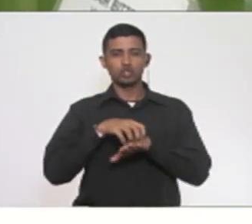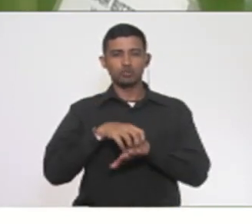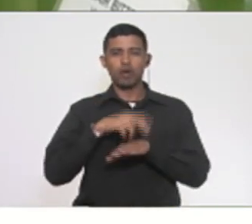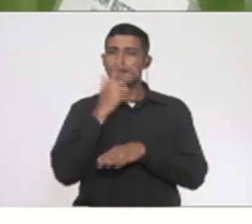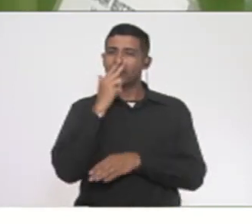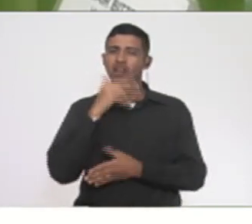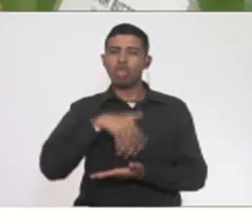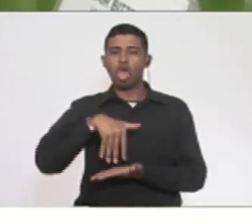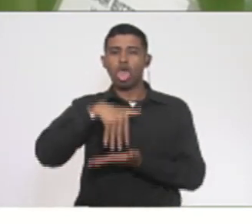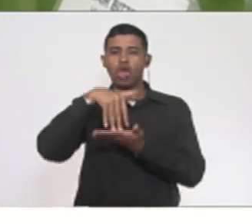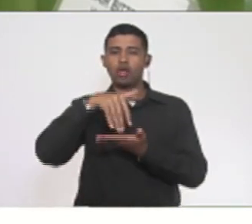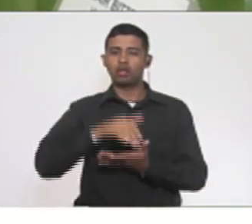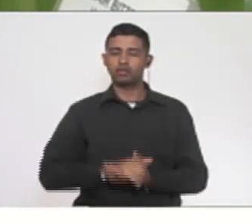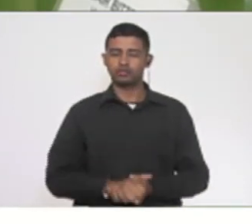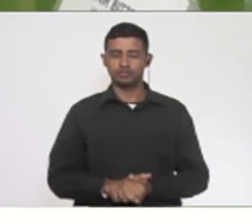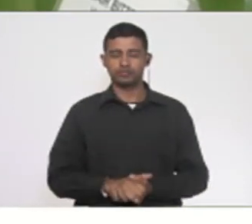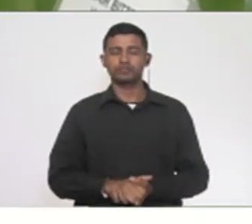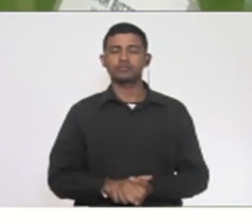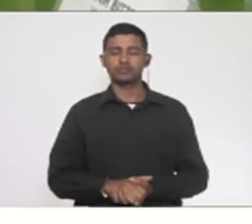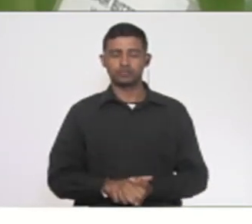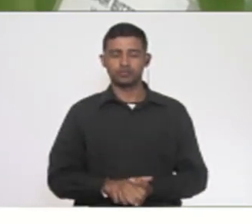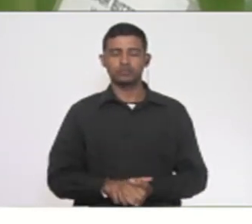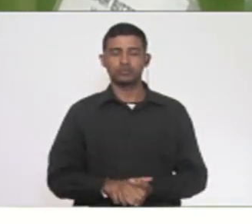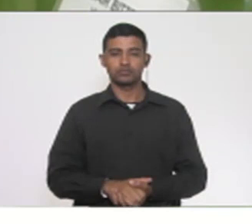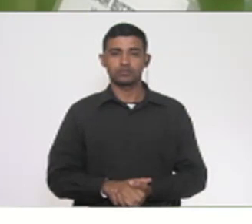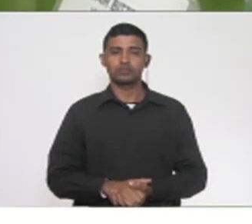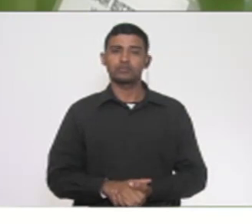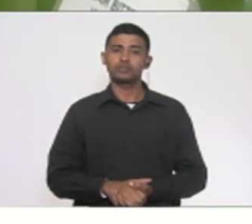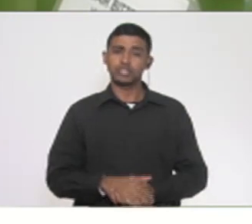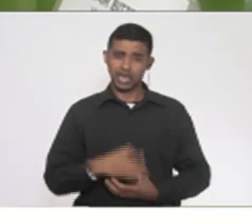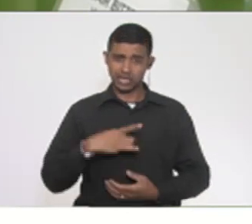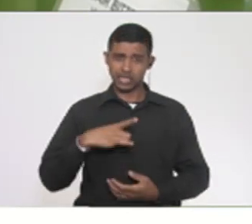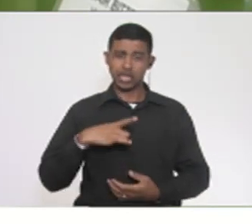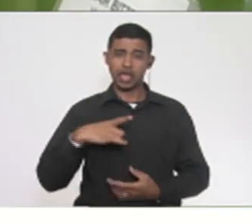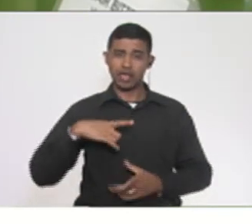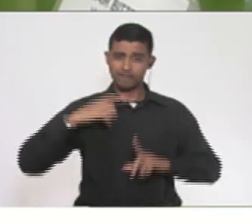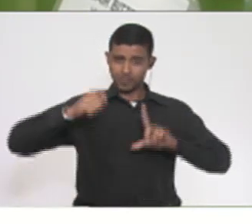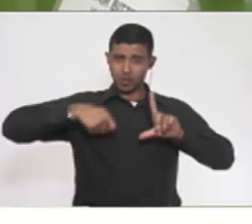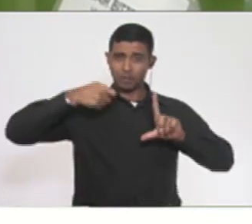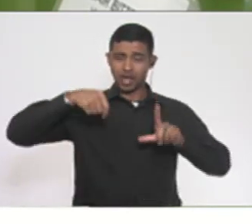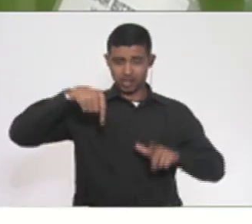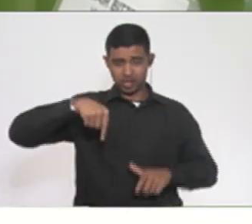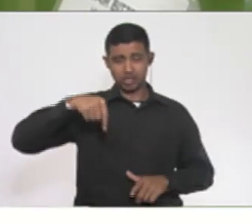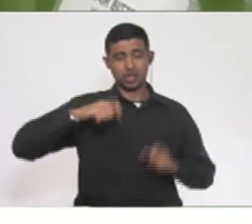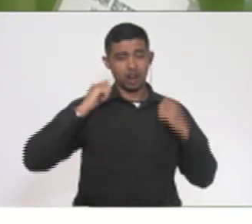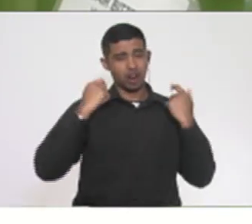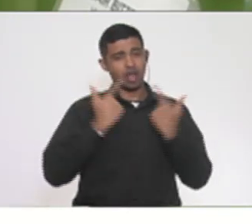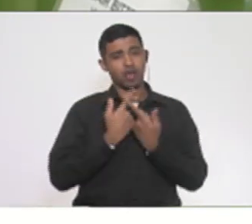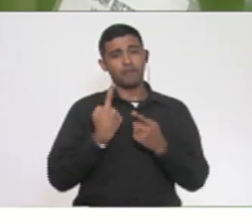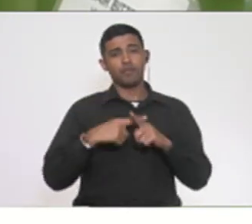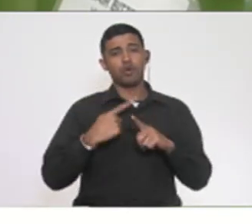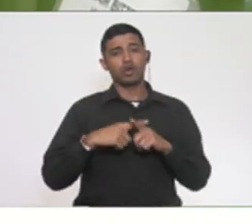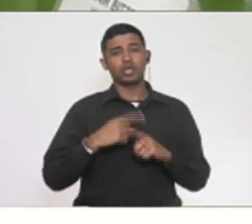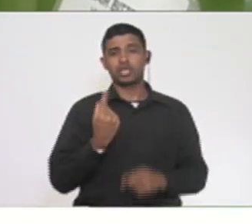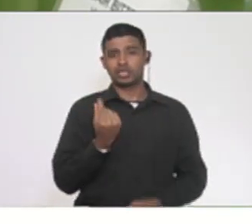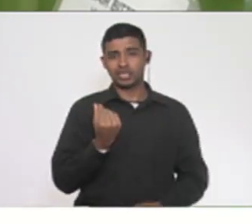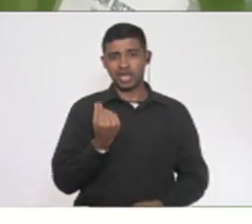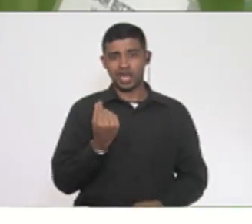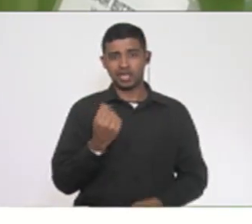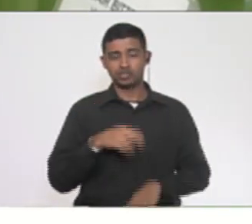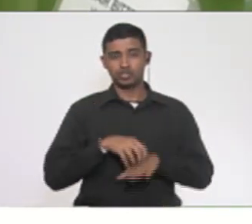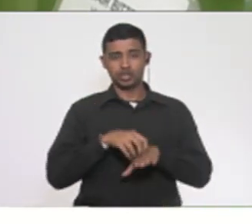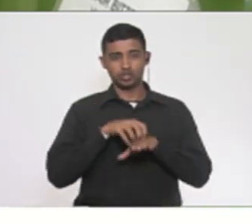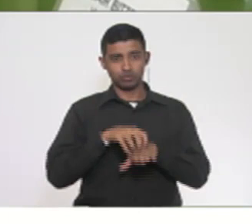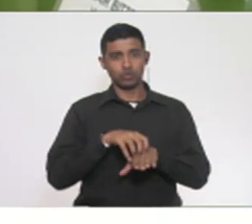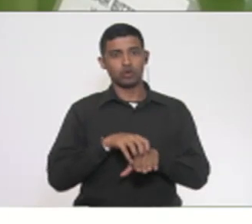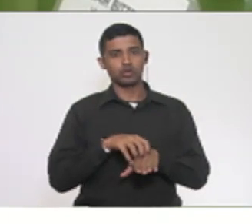E está registrado nos anais dessa casa, porque a taxa de transporte apresentada aqui